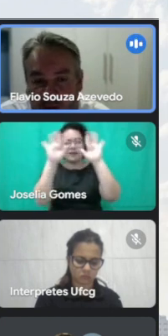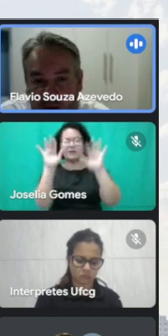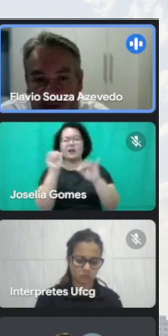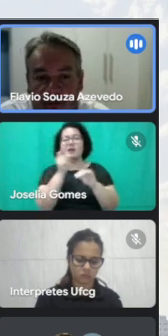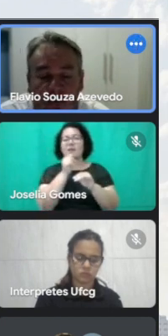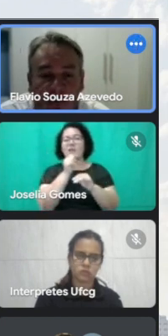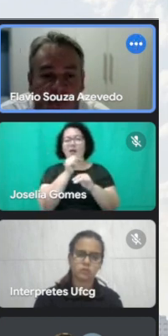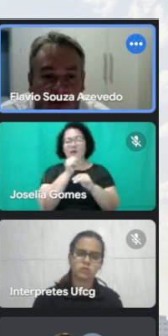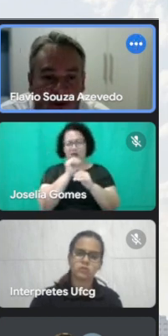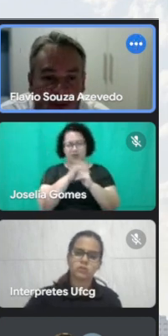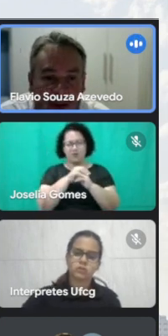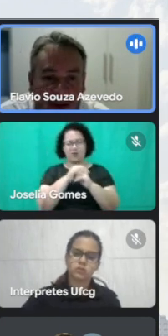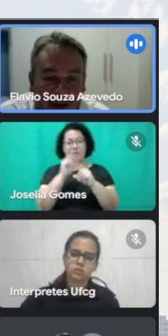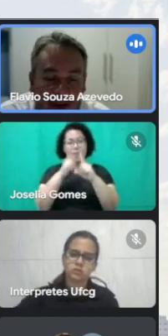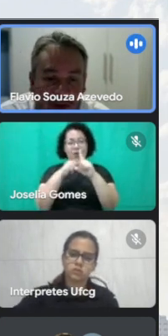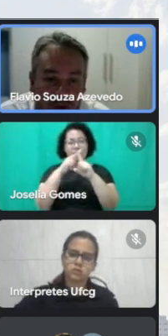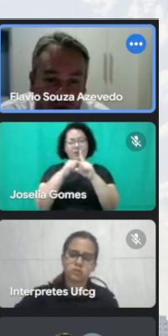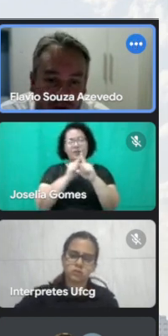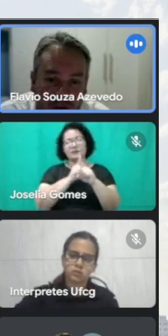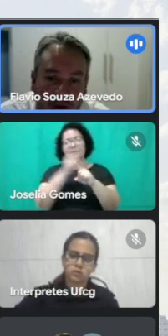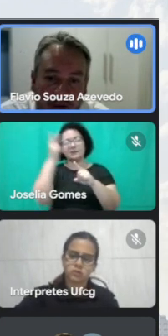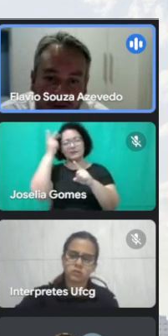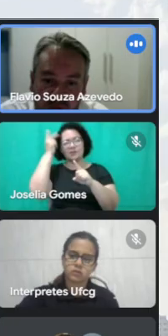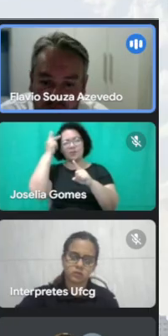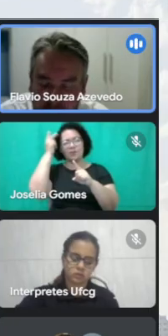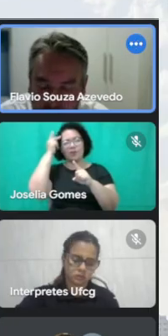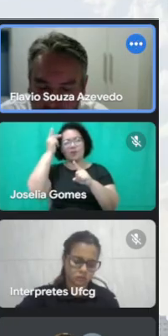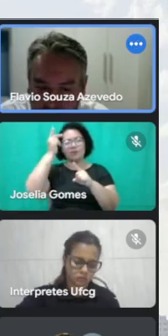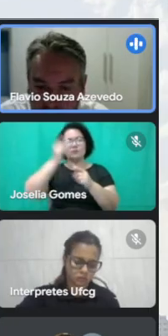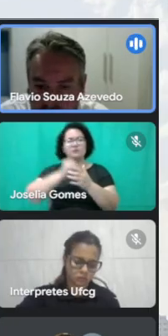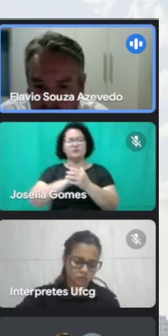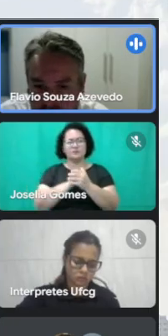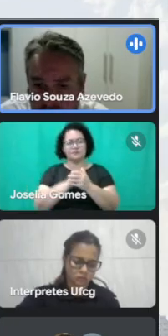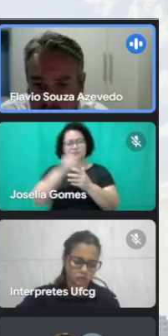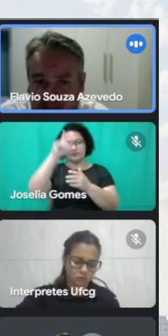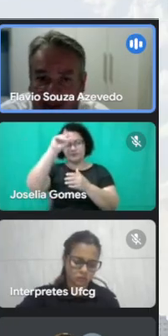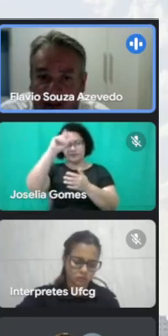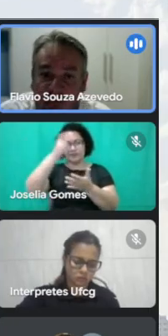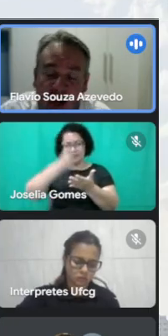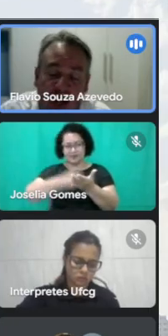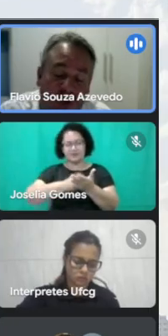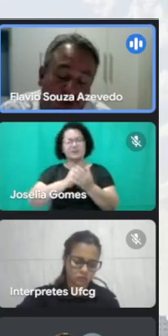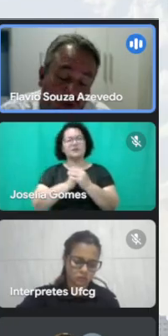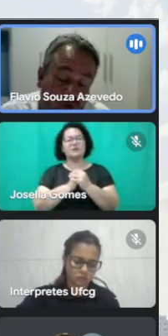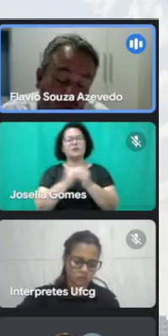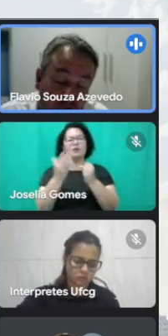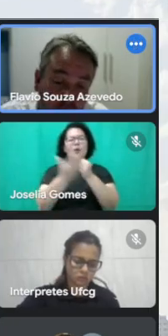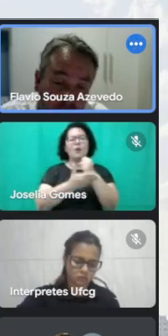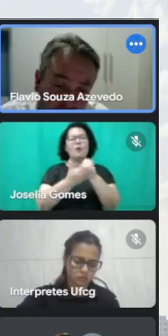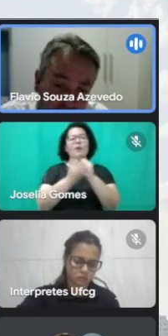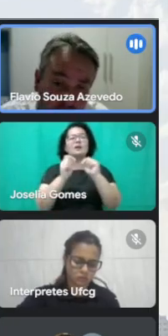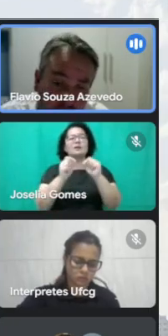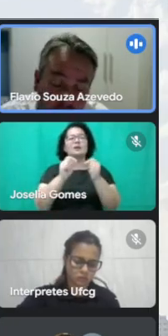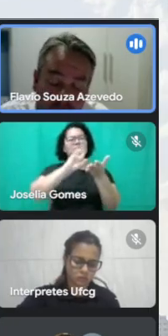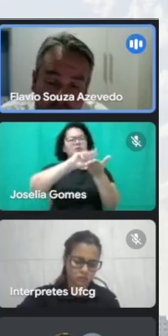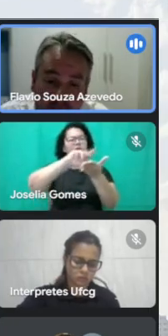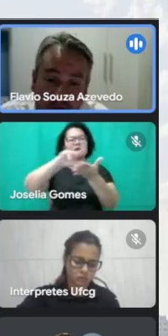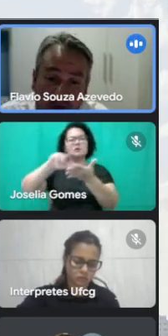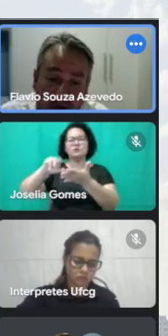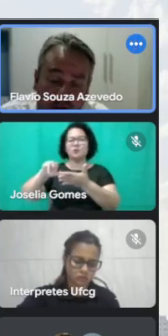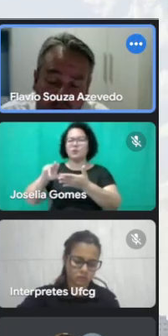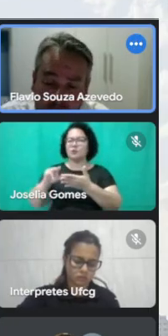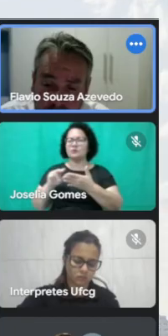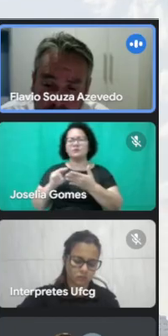de São Paulo, o Companhia de Tratamento de Esgoto de São Paulo, que a partir de vários outros índices de